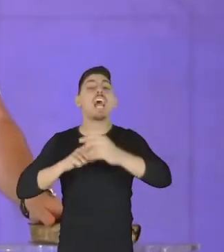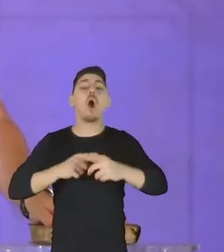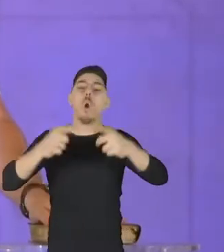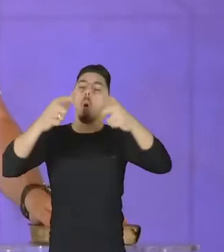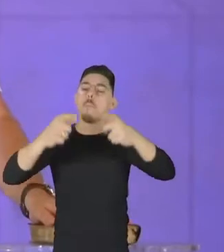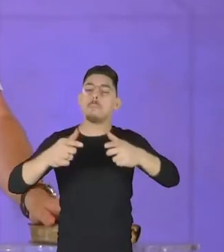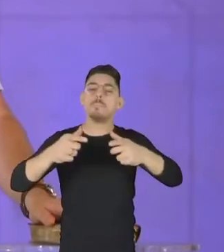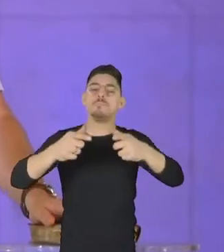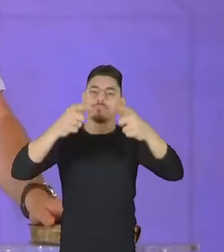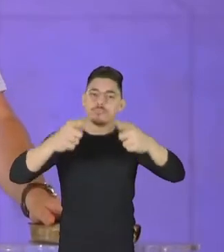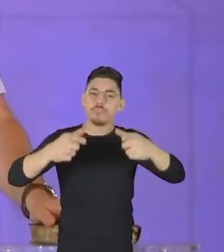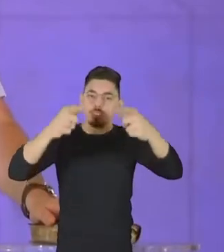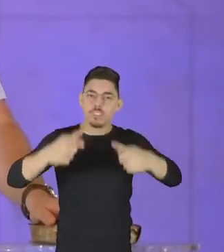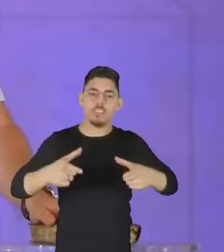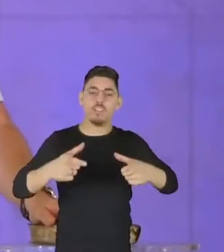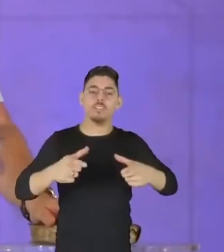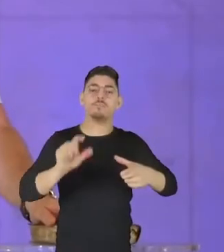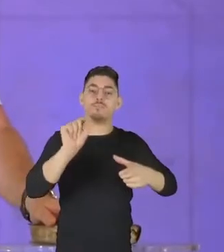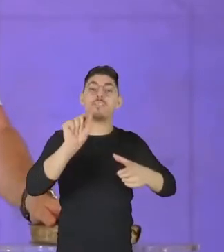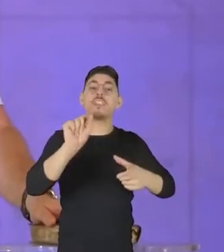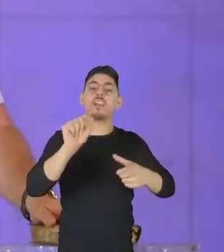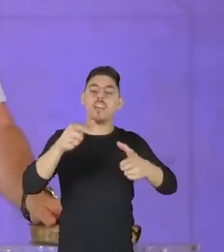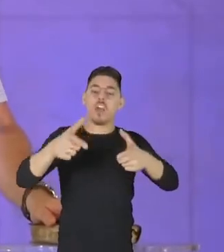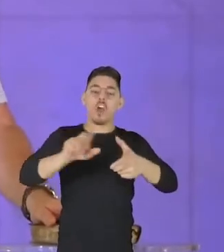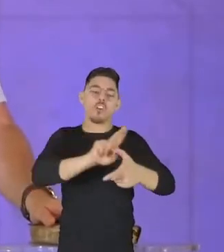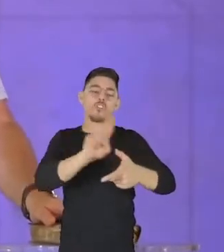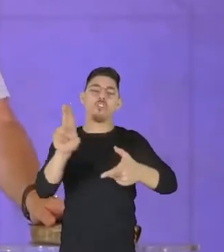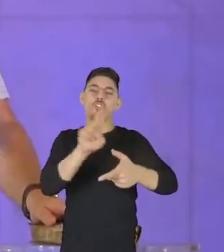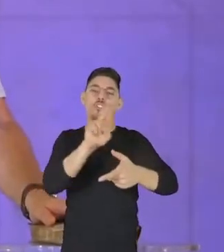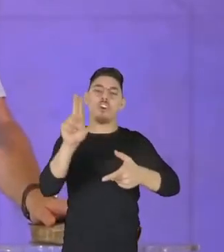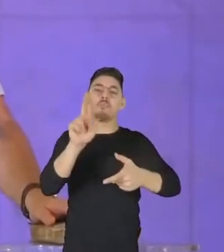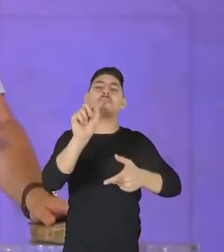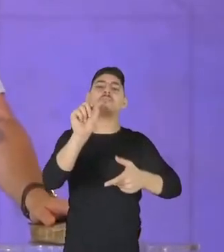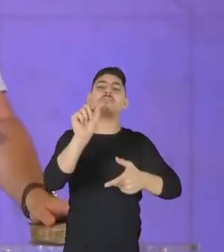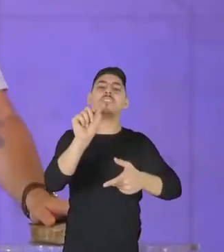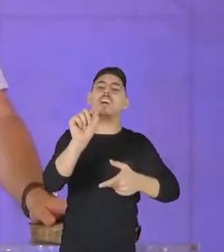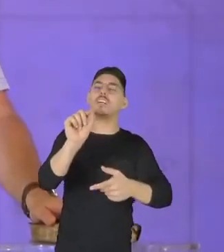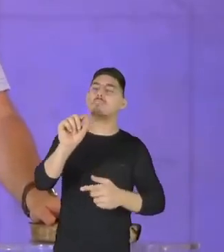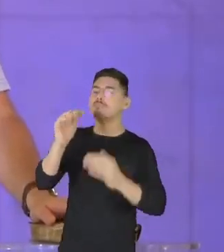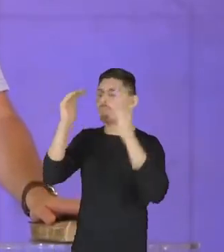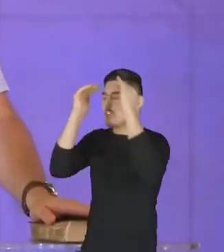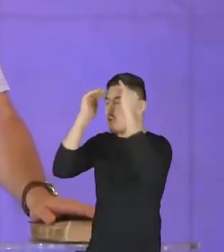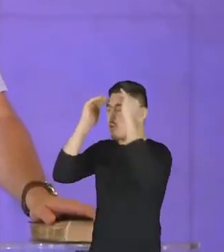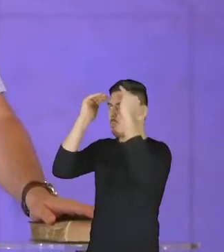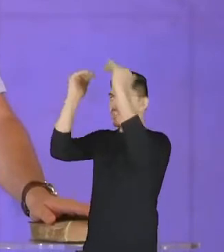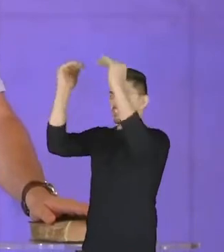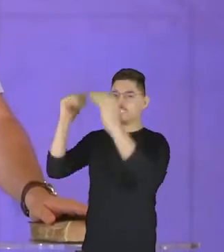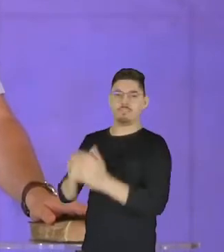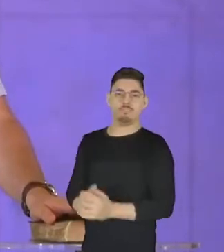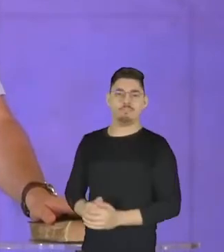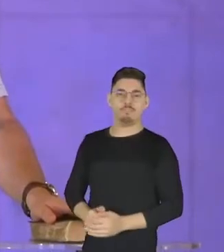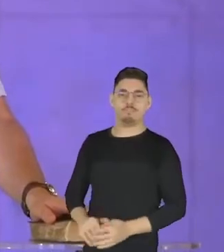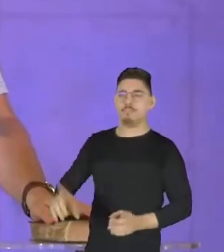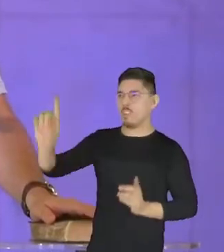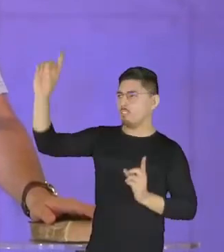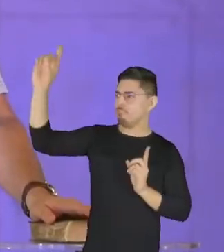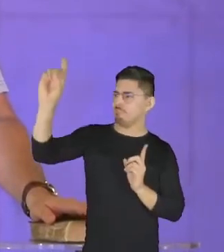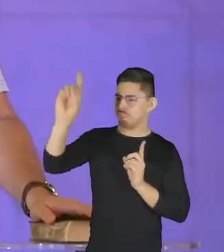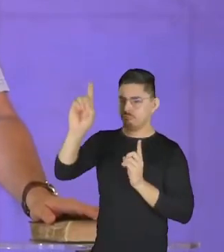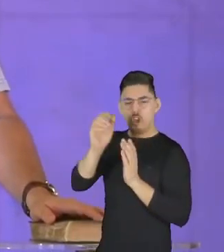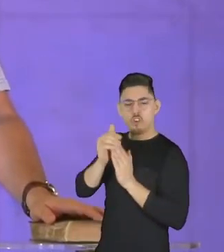que se chama viver debaixo da liderança do Senhor, que o Senhor deseja que você